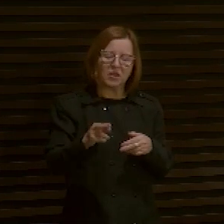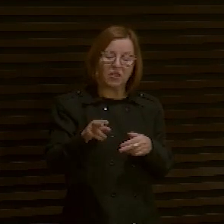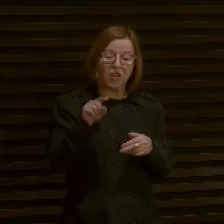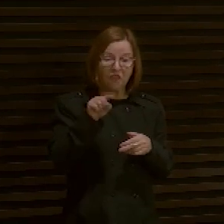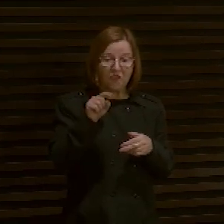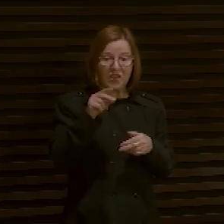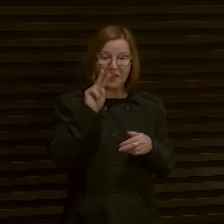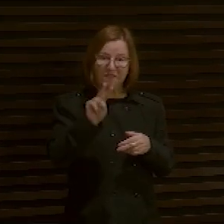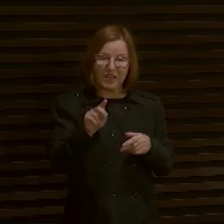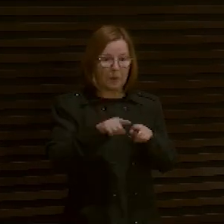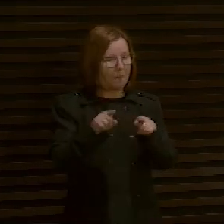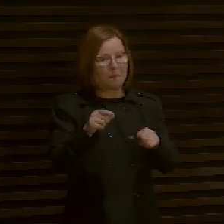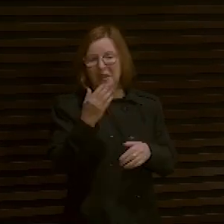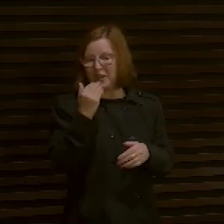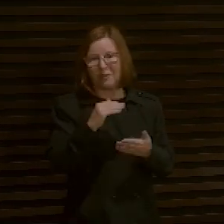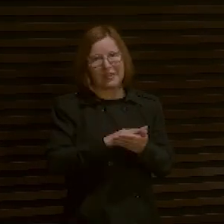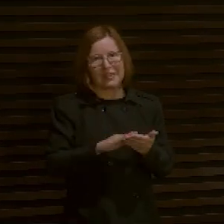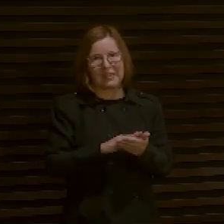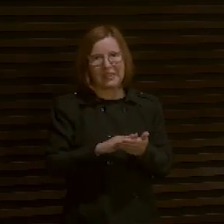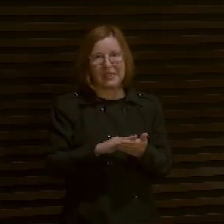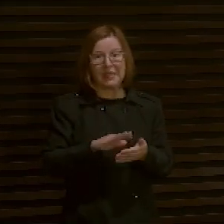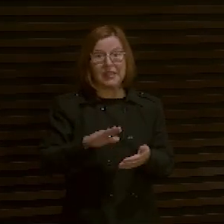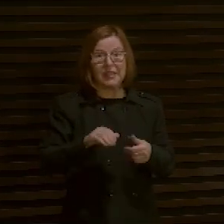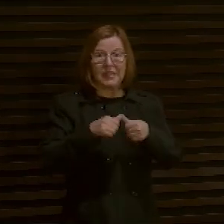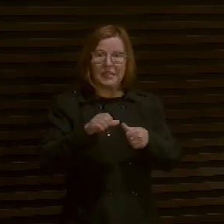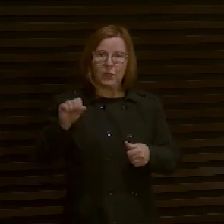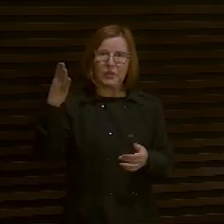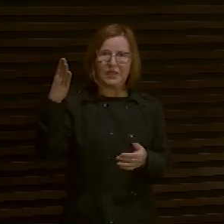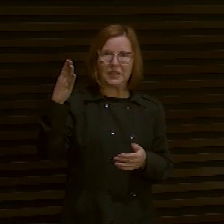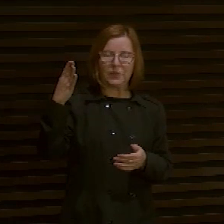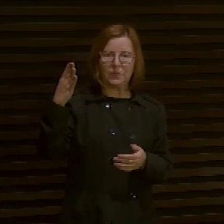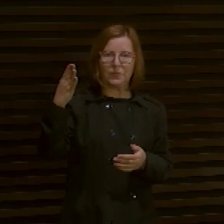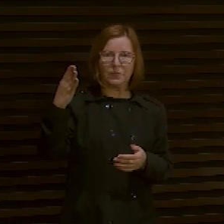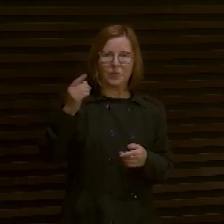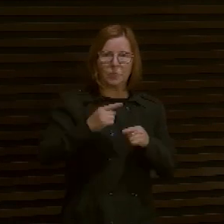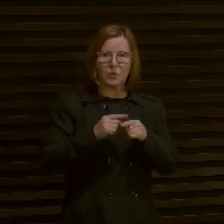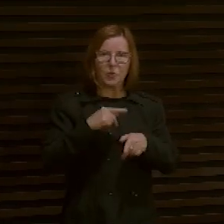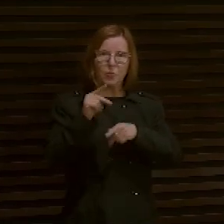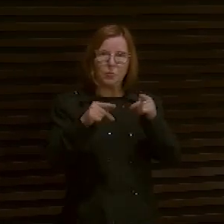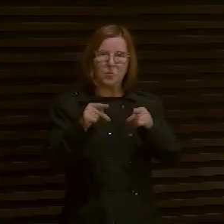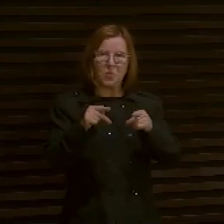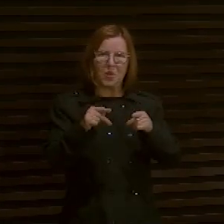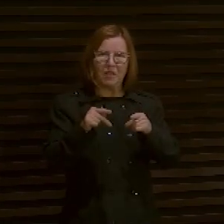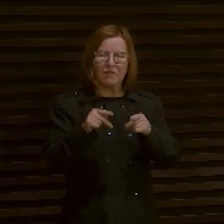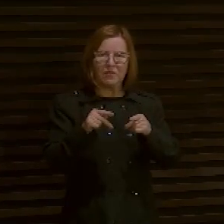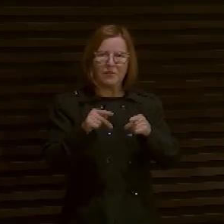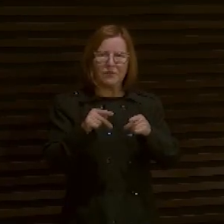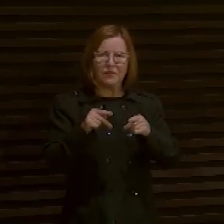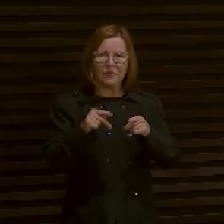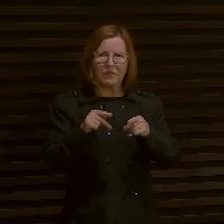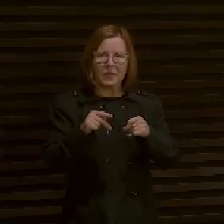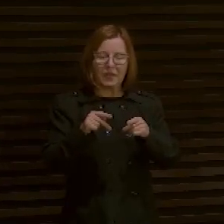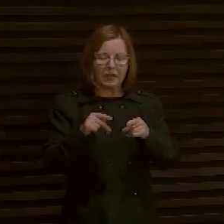o povo o atropelou junto ao portão da cidade, e ele morreu. Aquela loucura, chega a